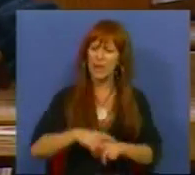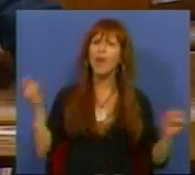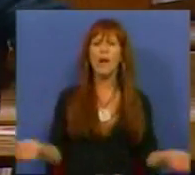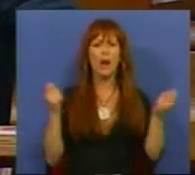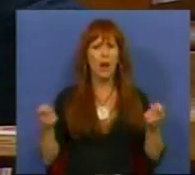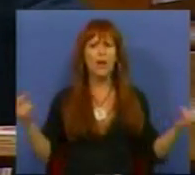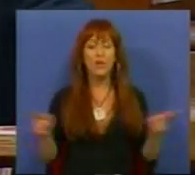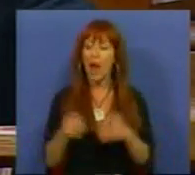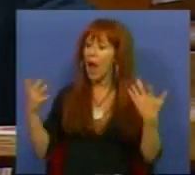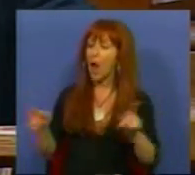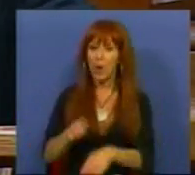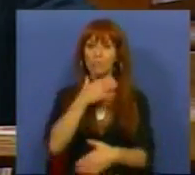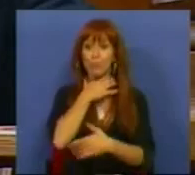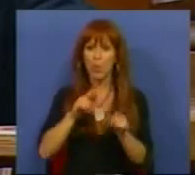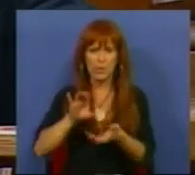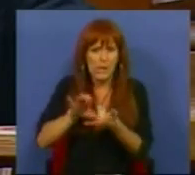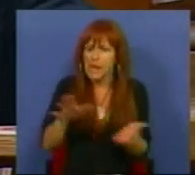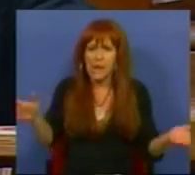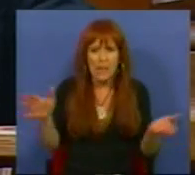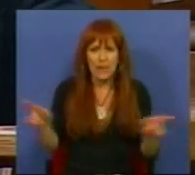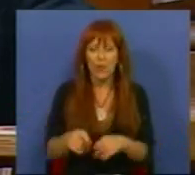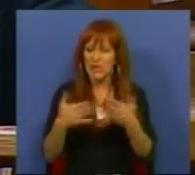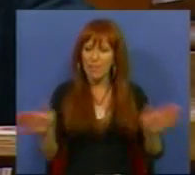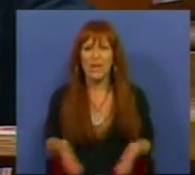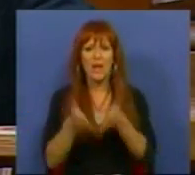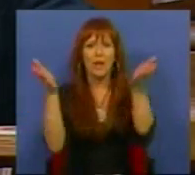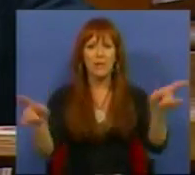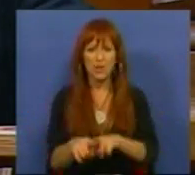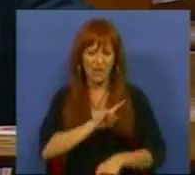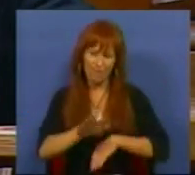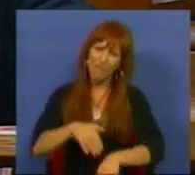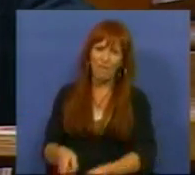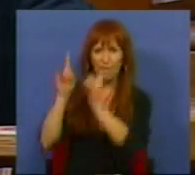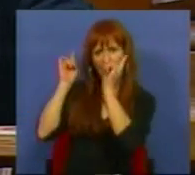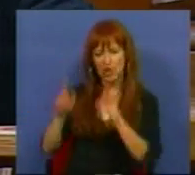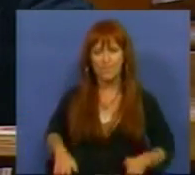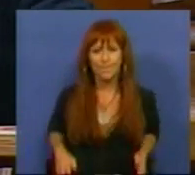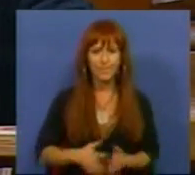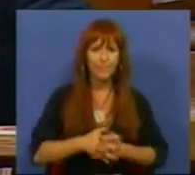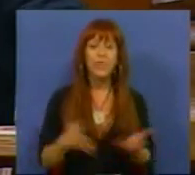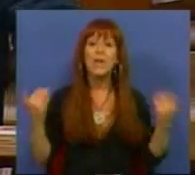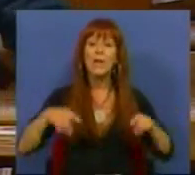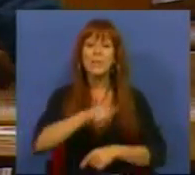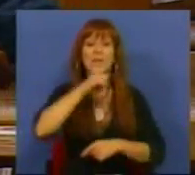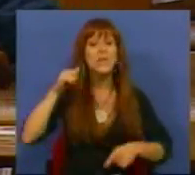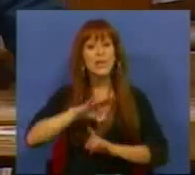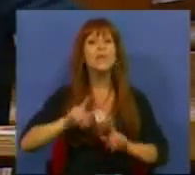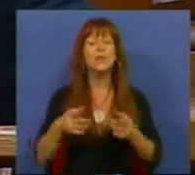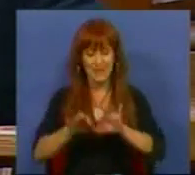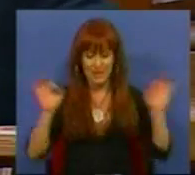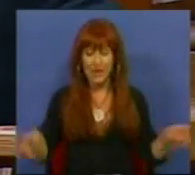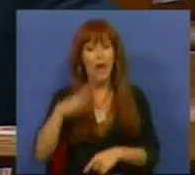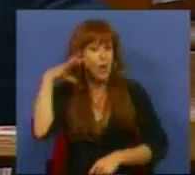campanha, agora estrangula-o financeiramente, abrindo caminho à sua privatização. Mas os sacrifícios, como também